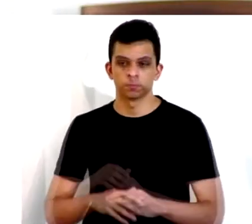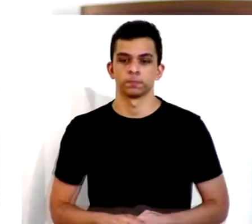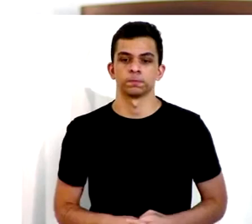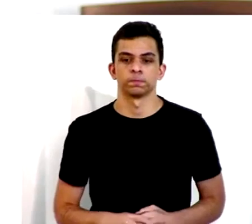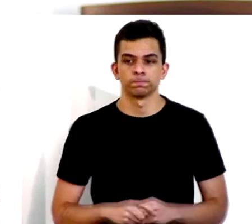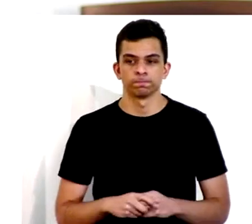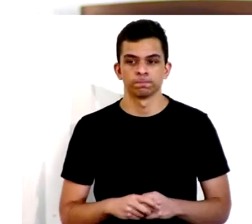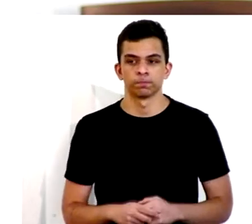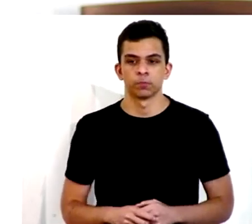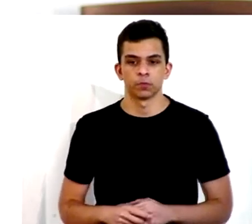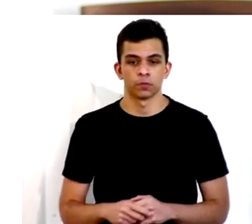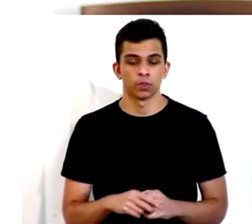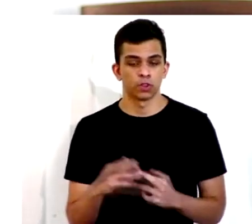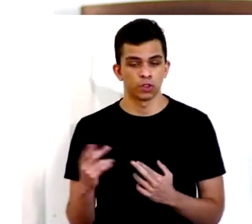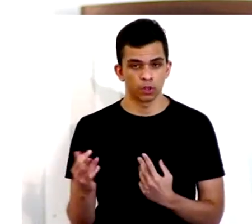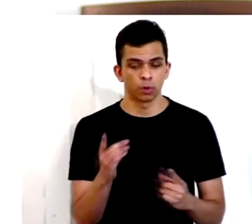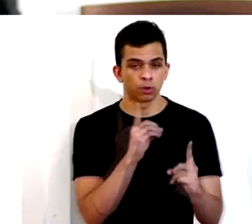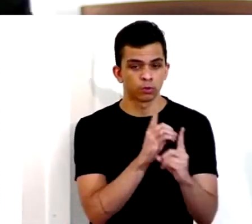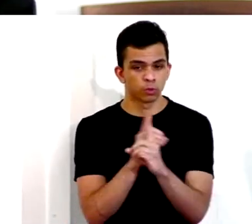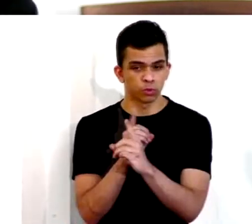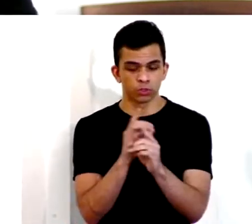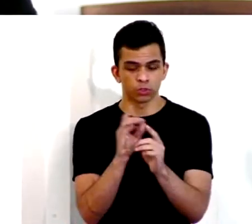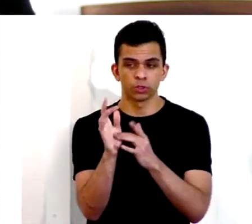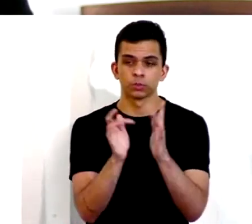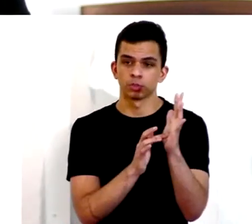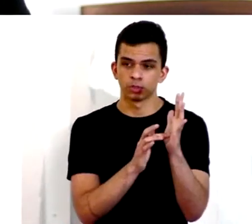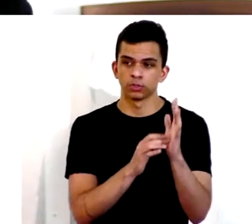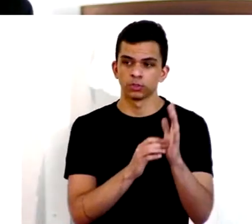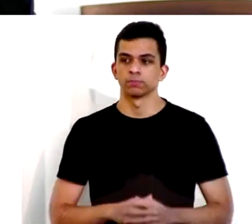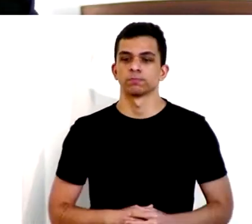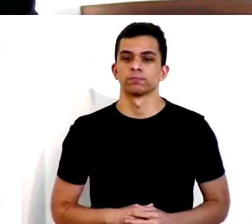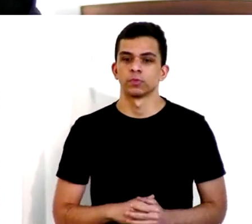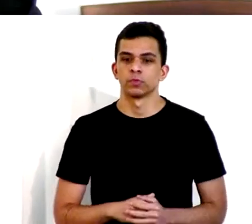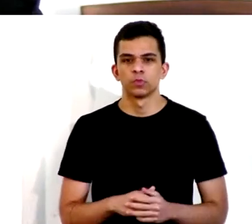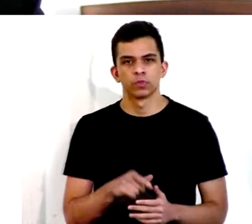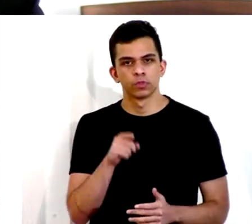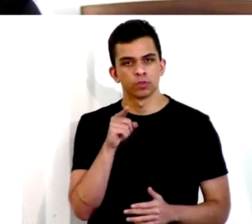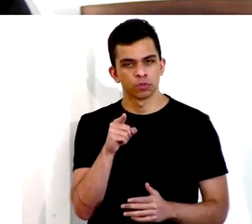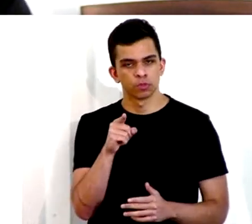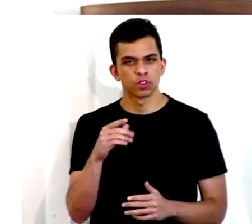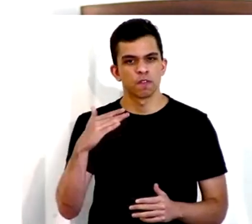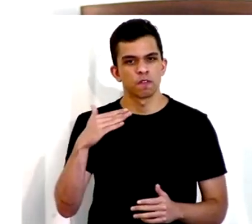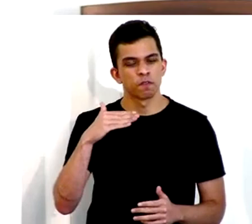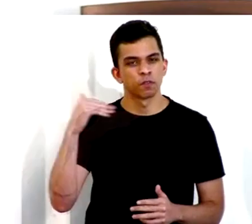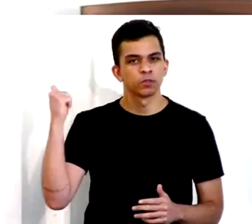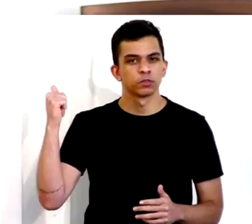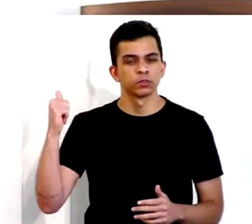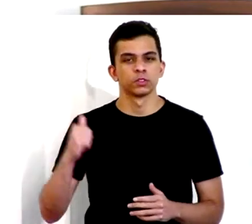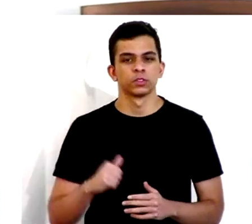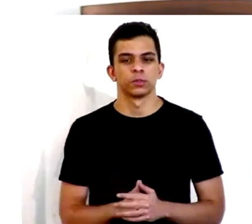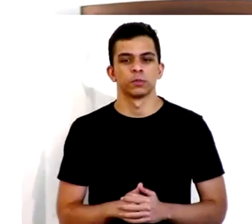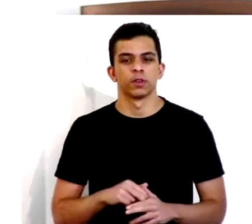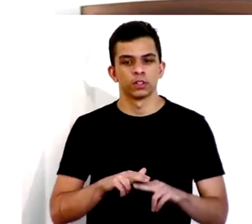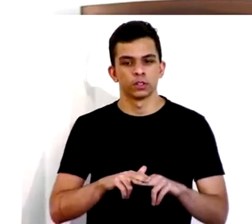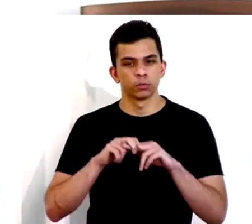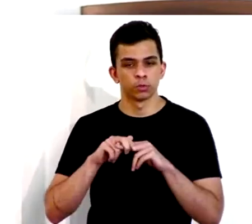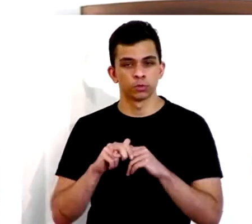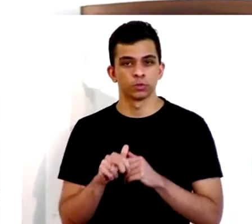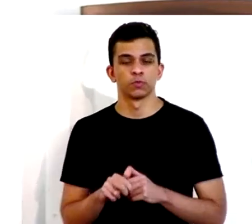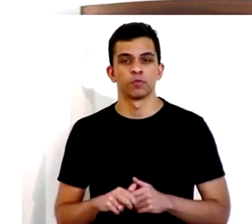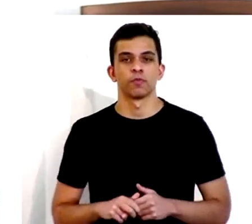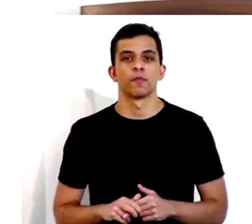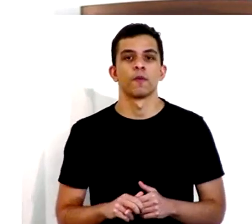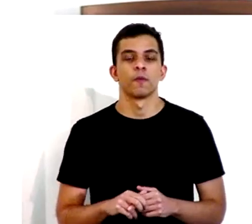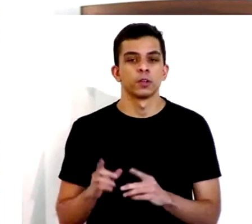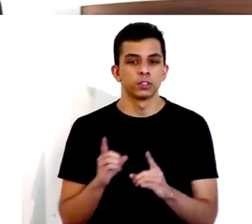discípulos de Cristo Jesus. Você foi chamado para ser discípulo de Cristo, mas mais do que isso, você foi